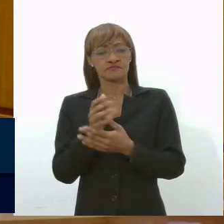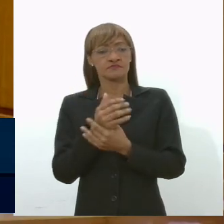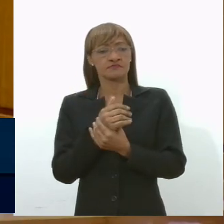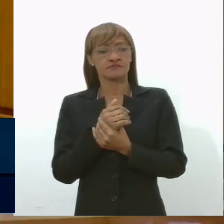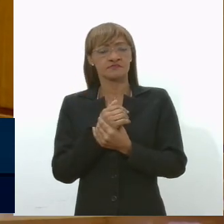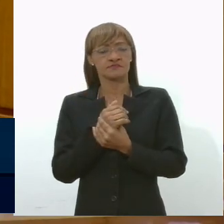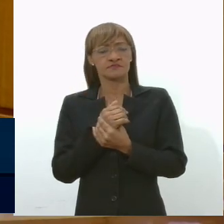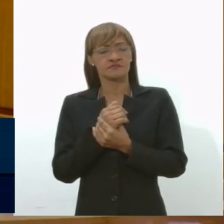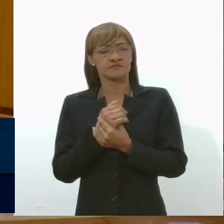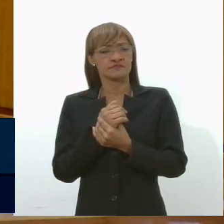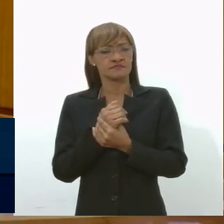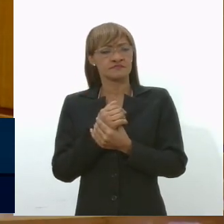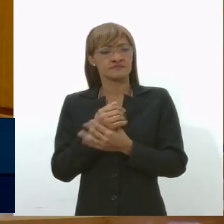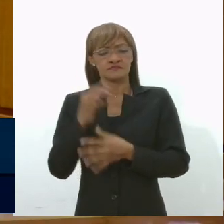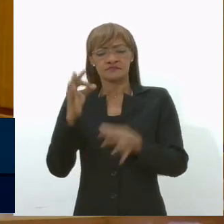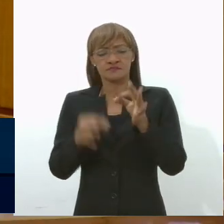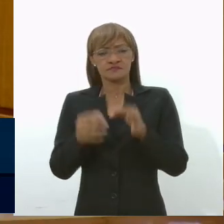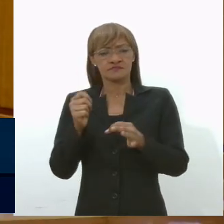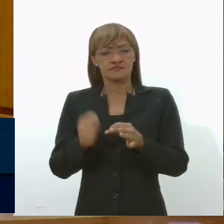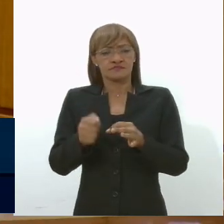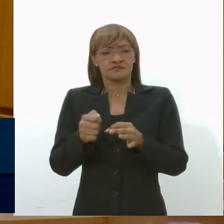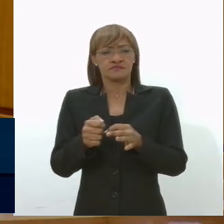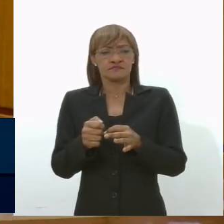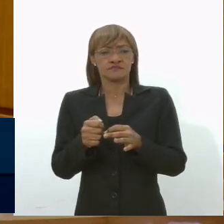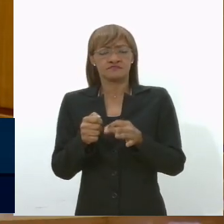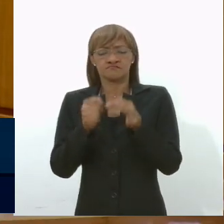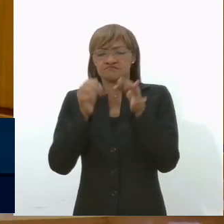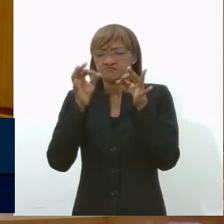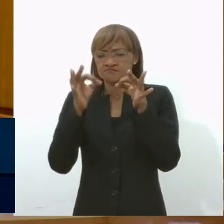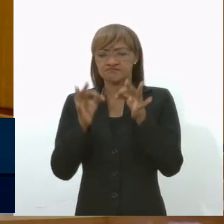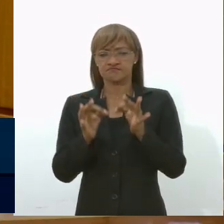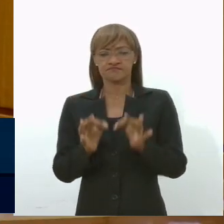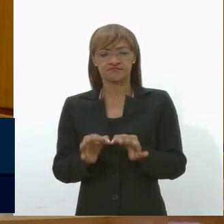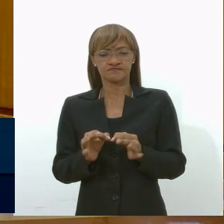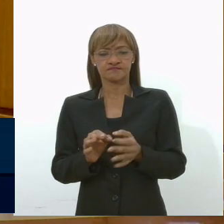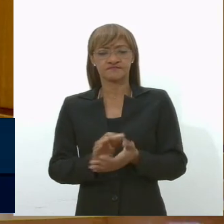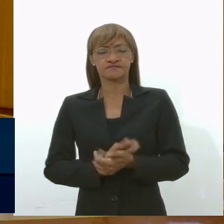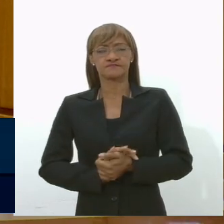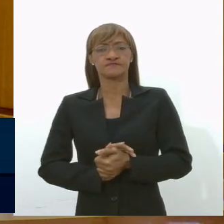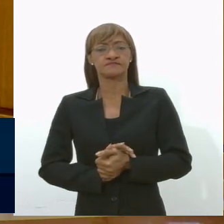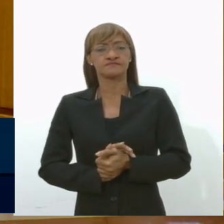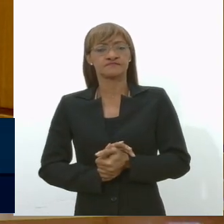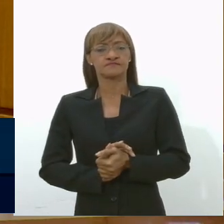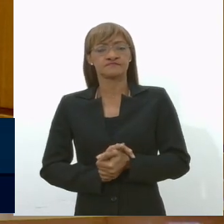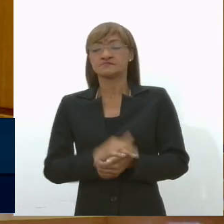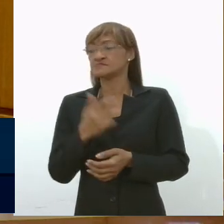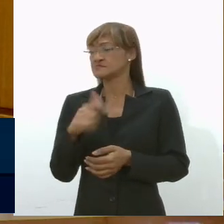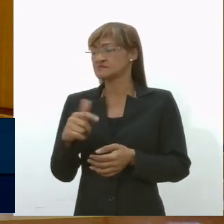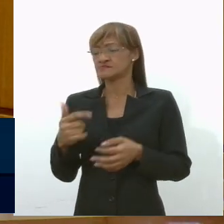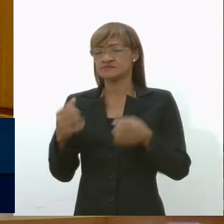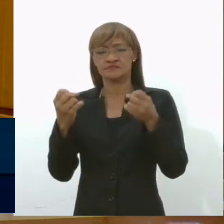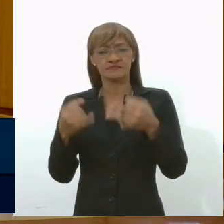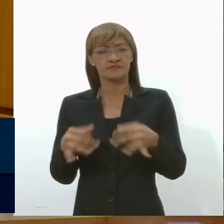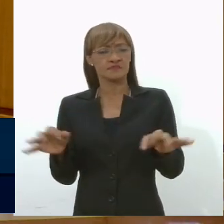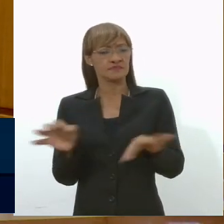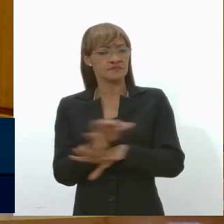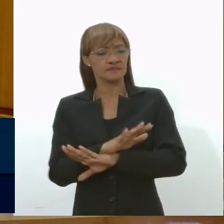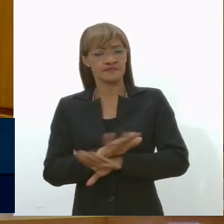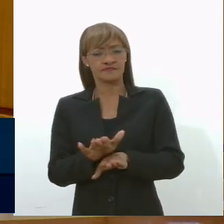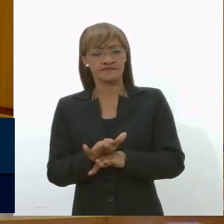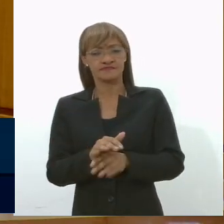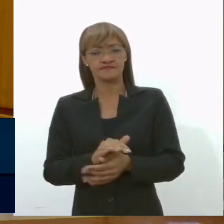vista jurídico, pacífico. É pacificado. Não há mais o que se discutir. E